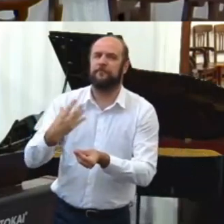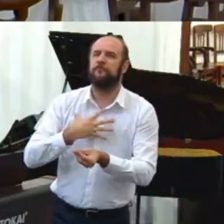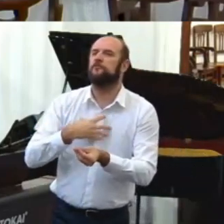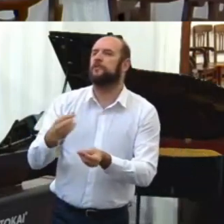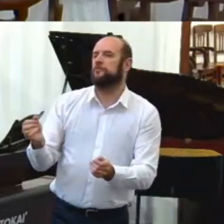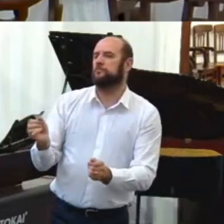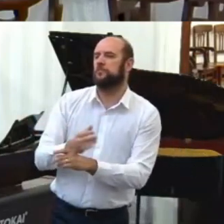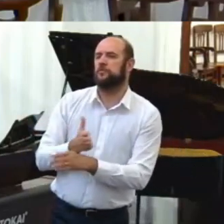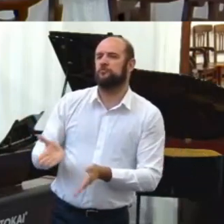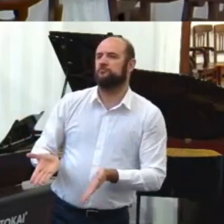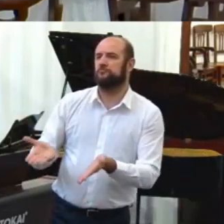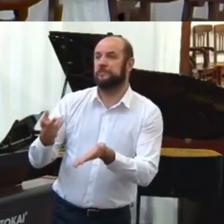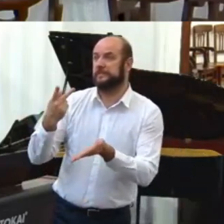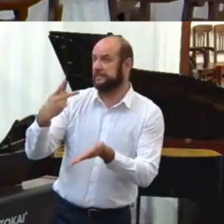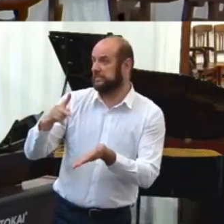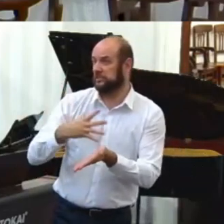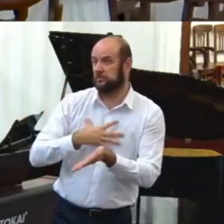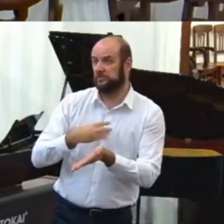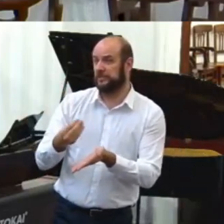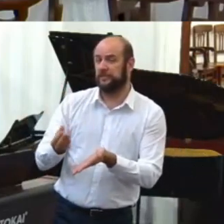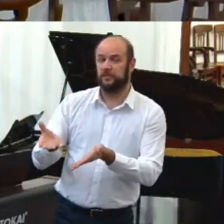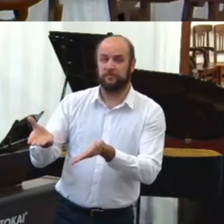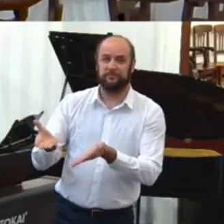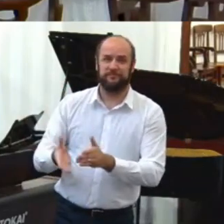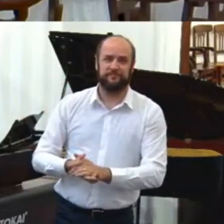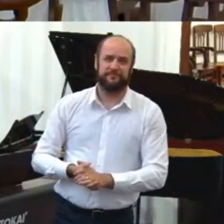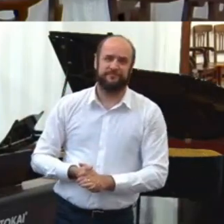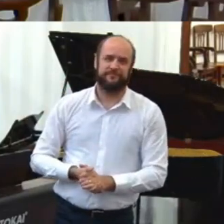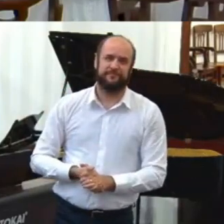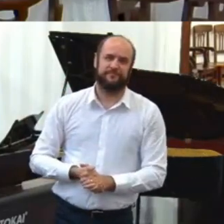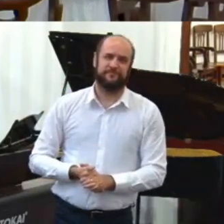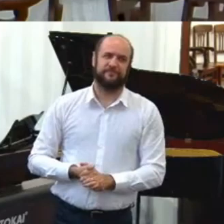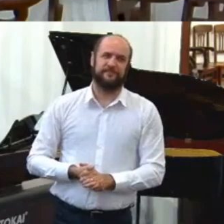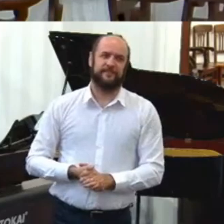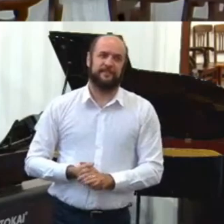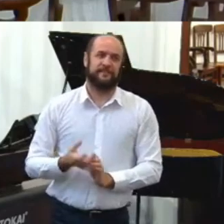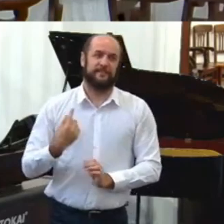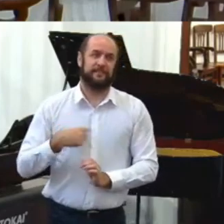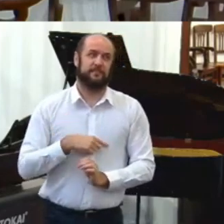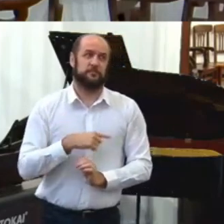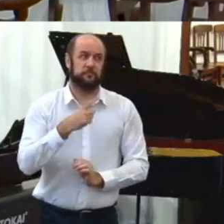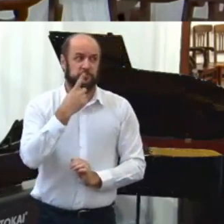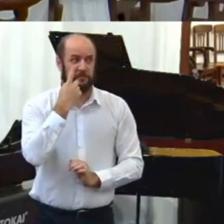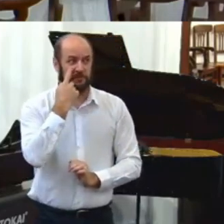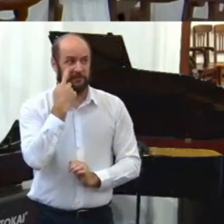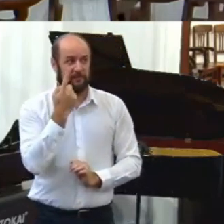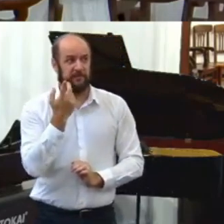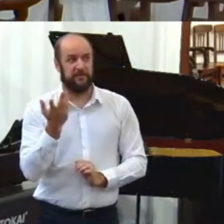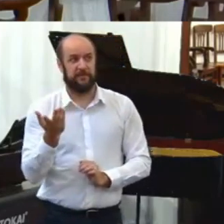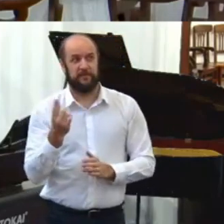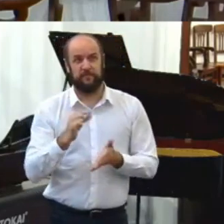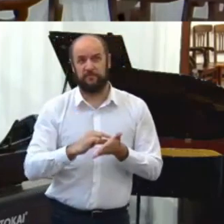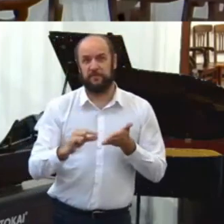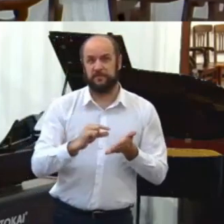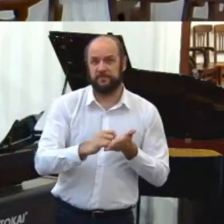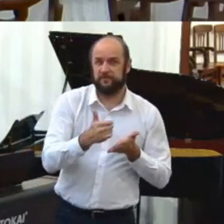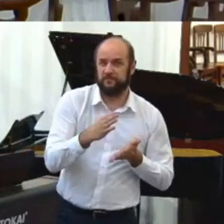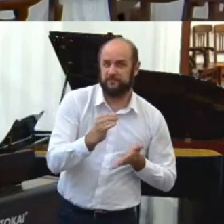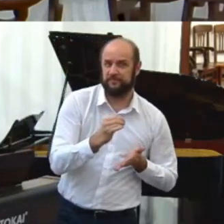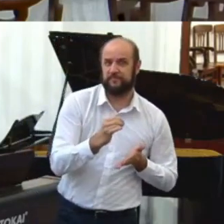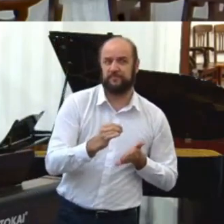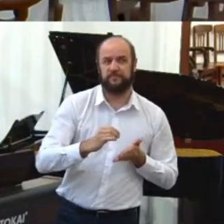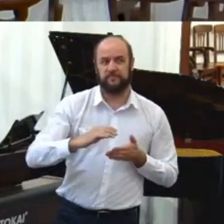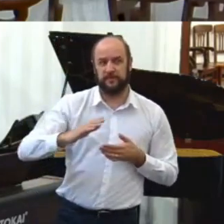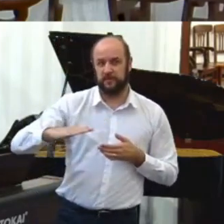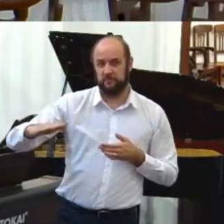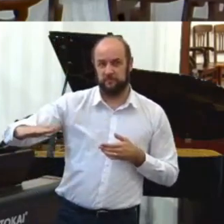filho está aqui, o filho é seu. E é quando nós vemos então o versículo 10. Quando o menino